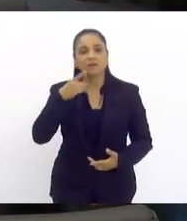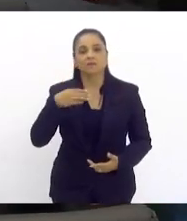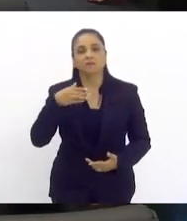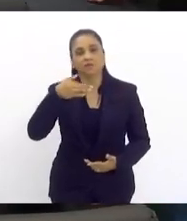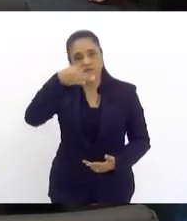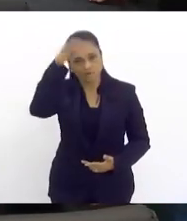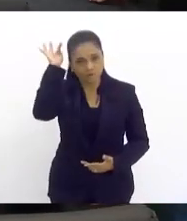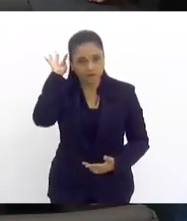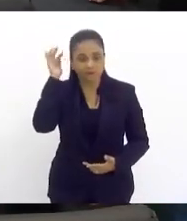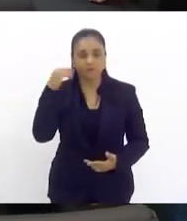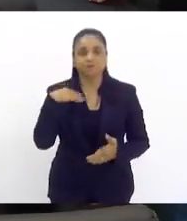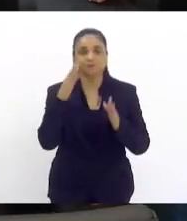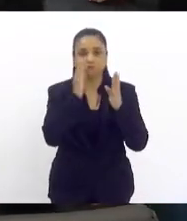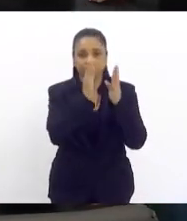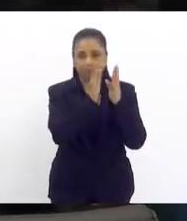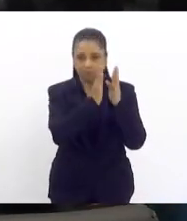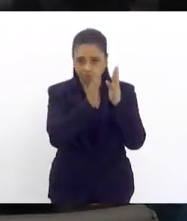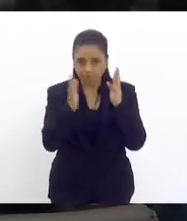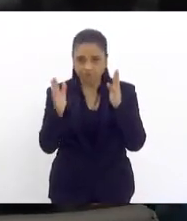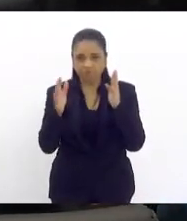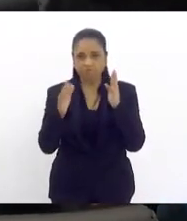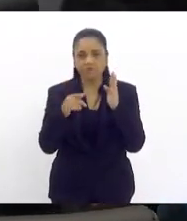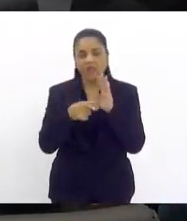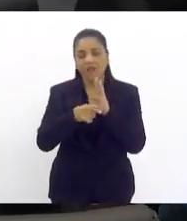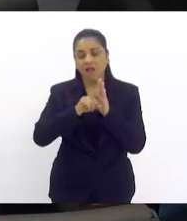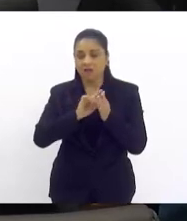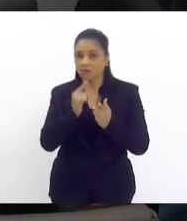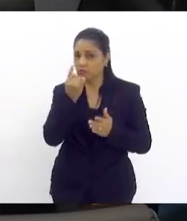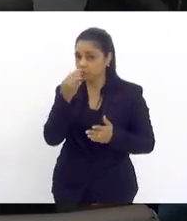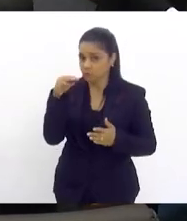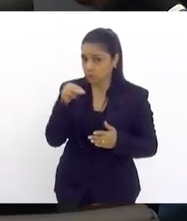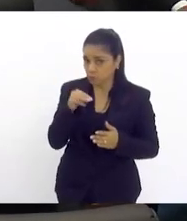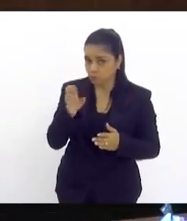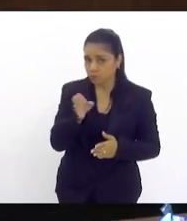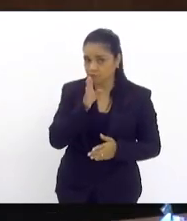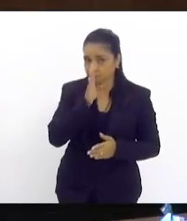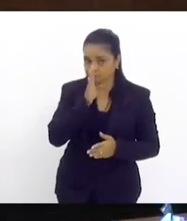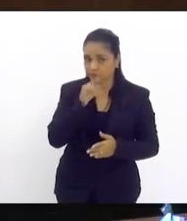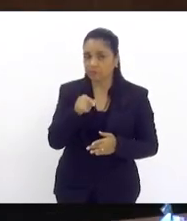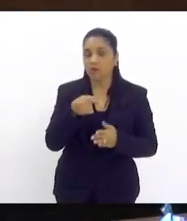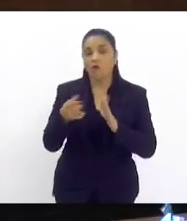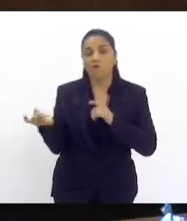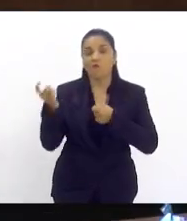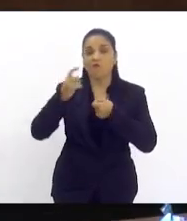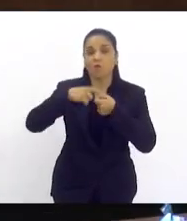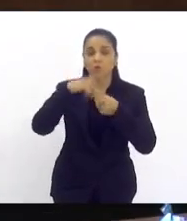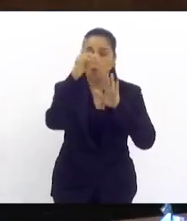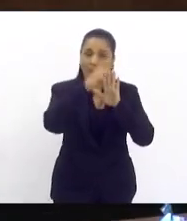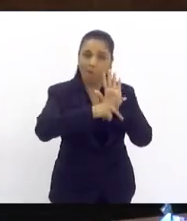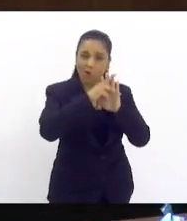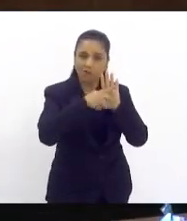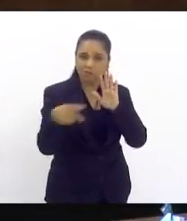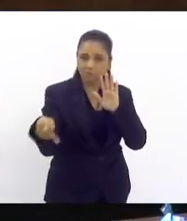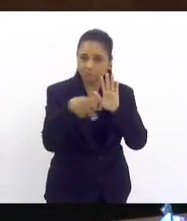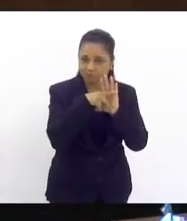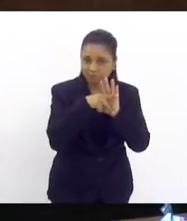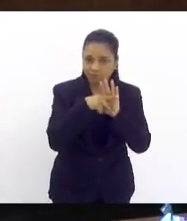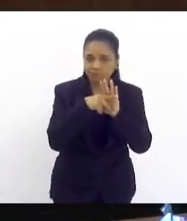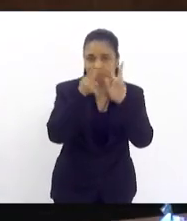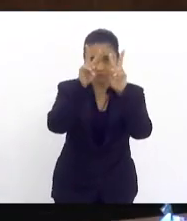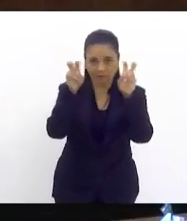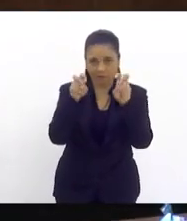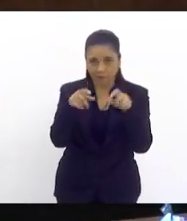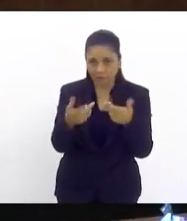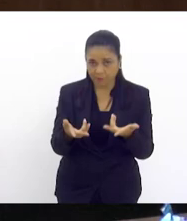ordem, presidente. Antes do nosso minuto de silêncio, eu gostaria mais uma vez de voltar ao projeto em questão, presidente